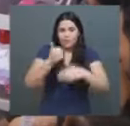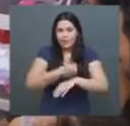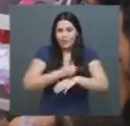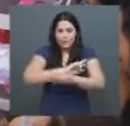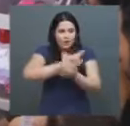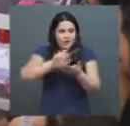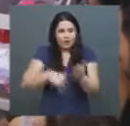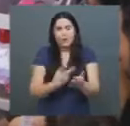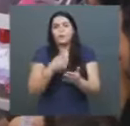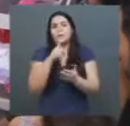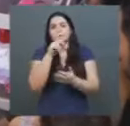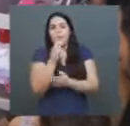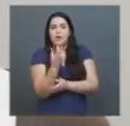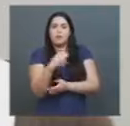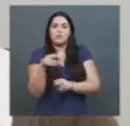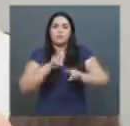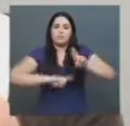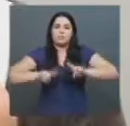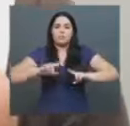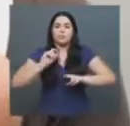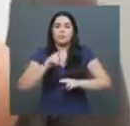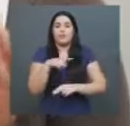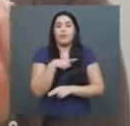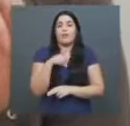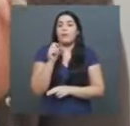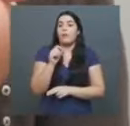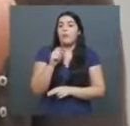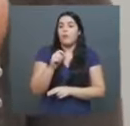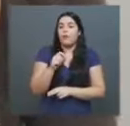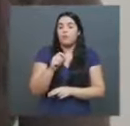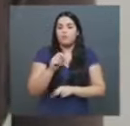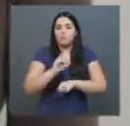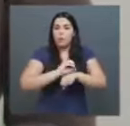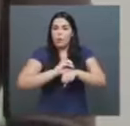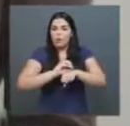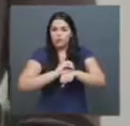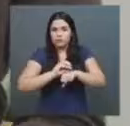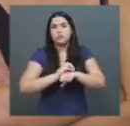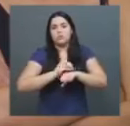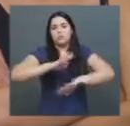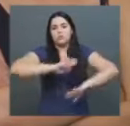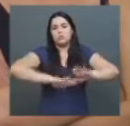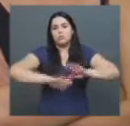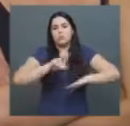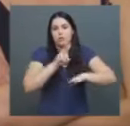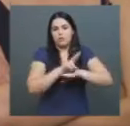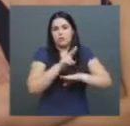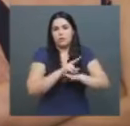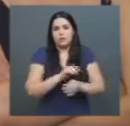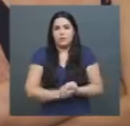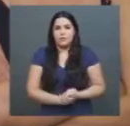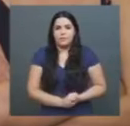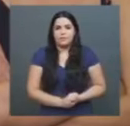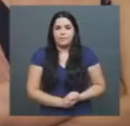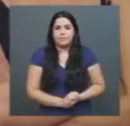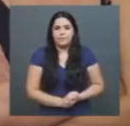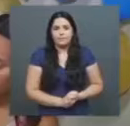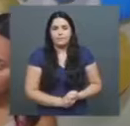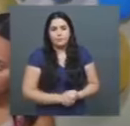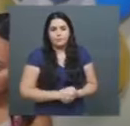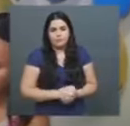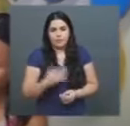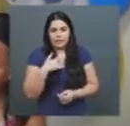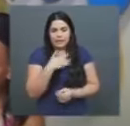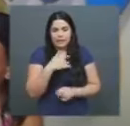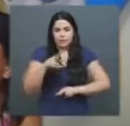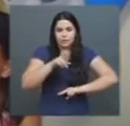do Hospital de Clínicas da UFO promoveu oficinas de cuidados ao recém-nascido em unidades de saúde da família de Uberlândia.